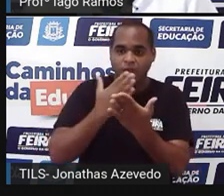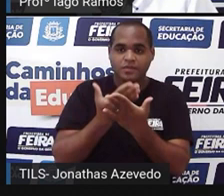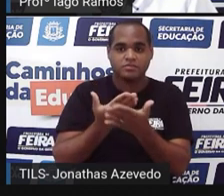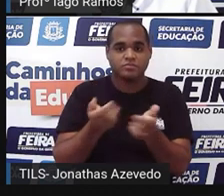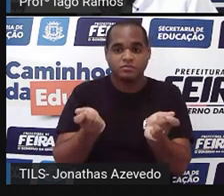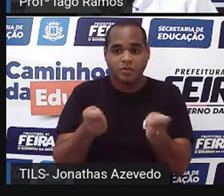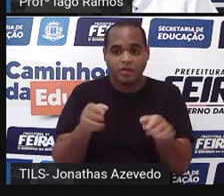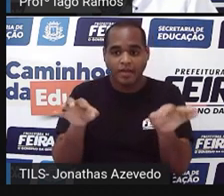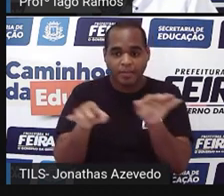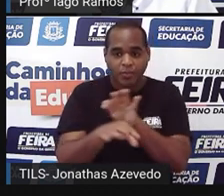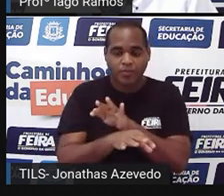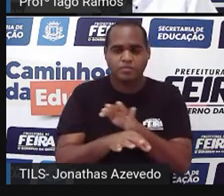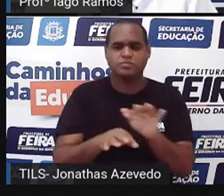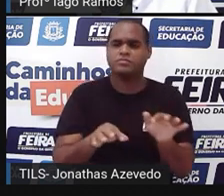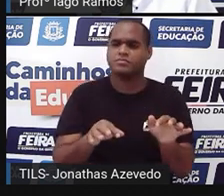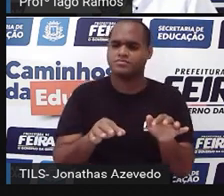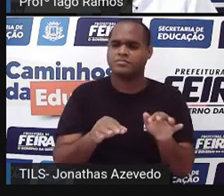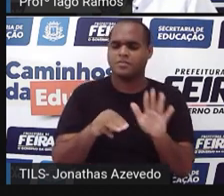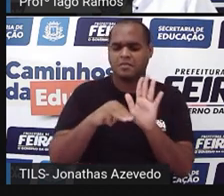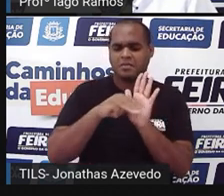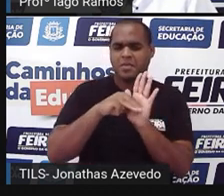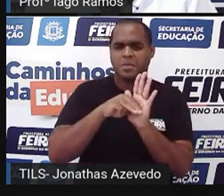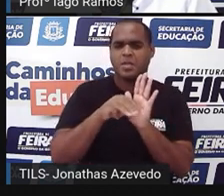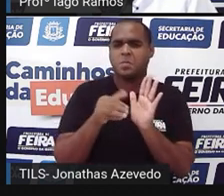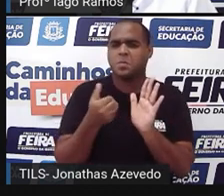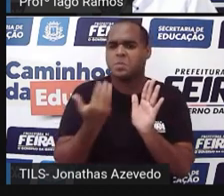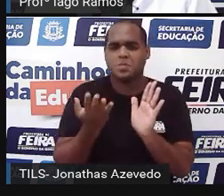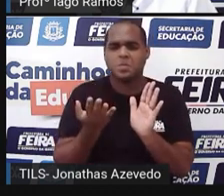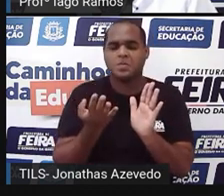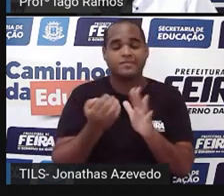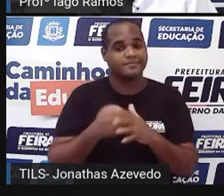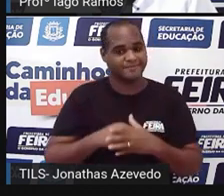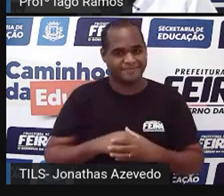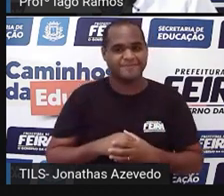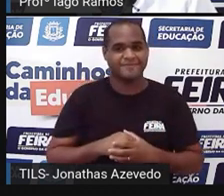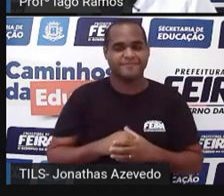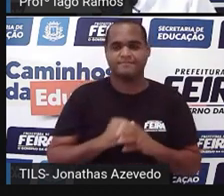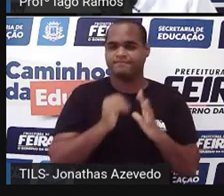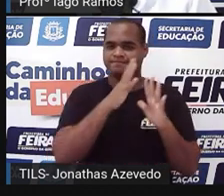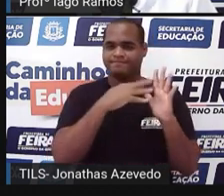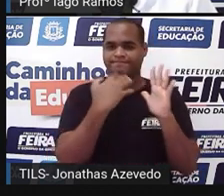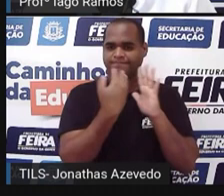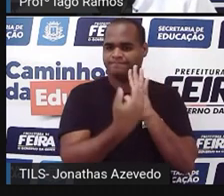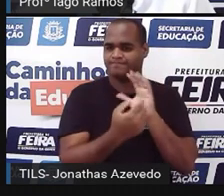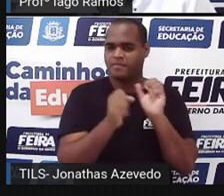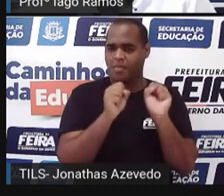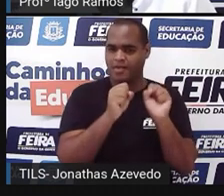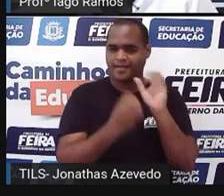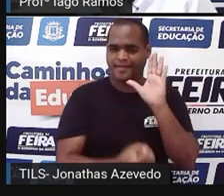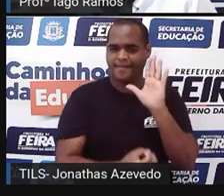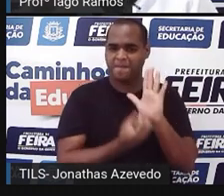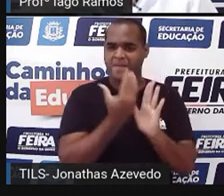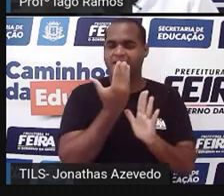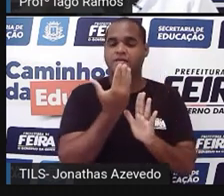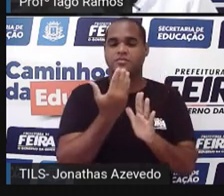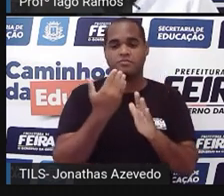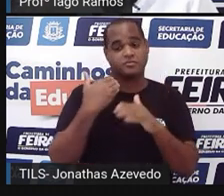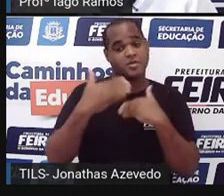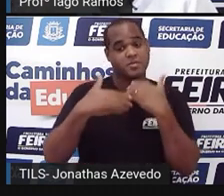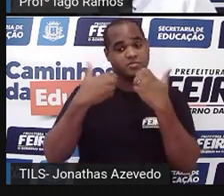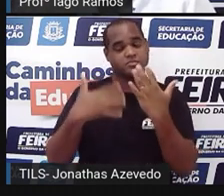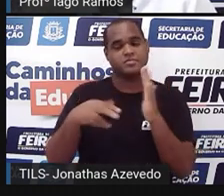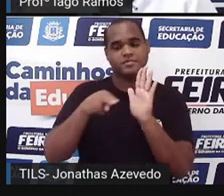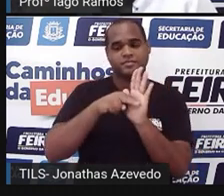letivo né geralmente no nos boletins pode aparecer depois